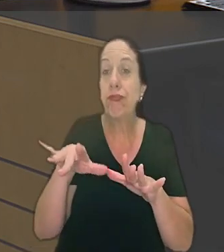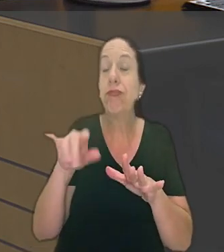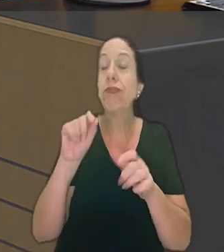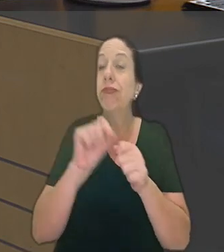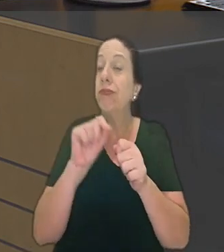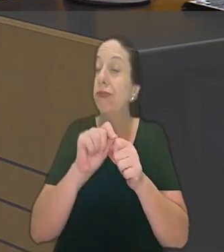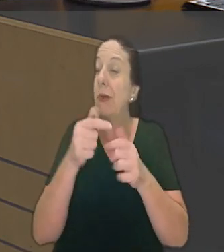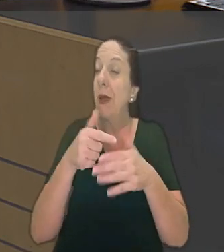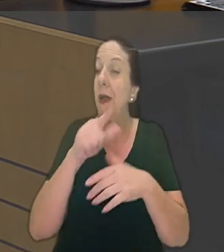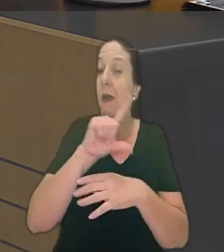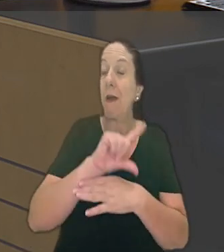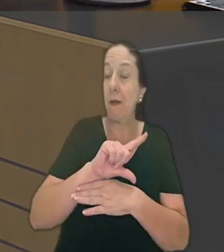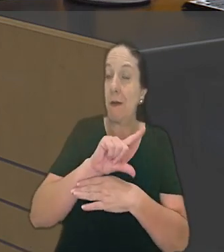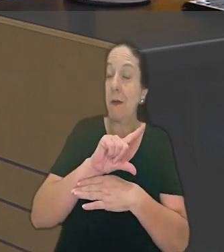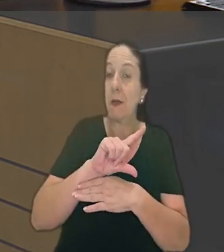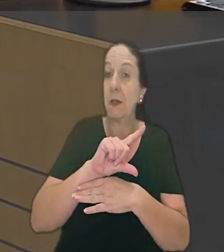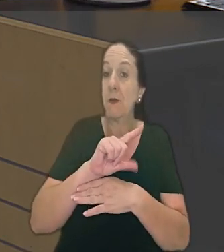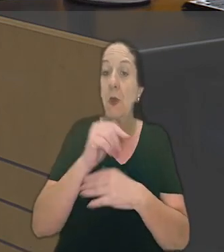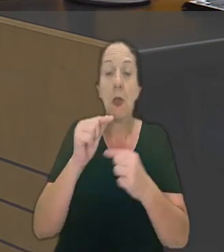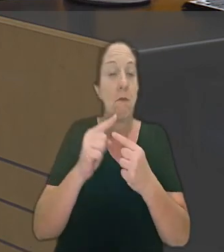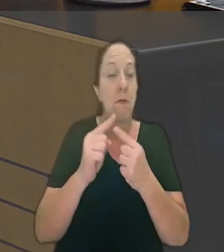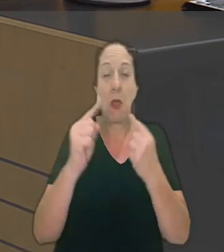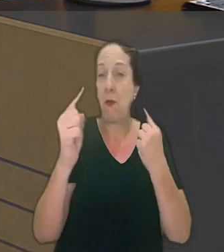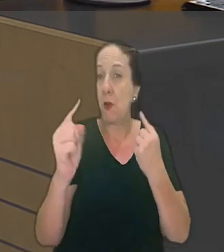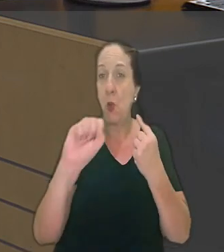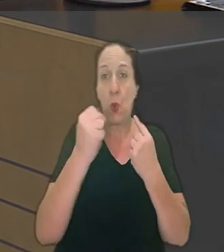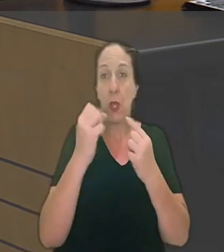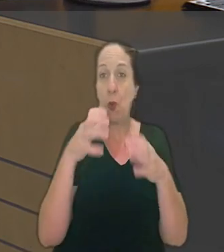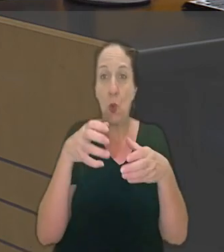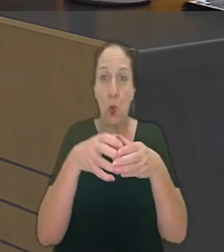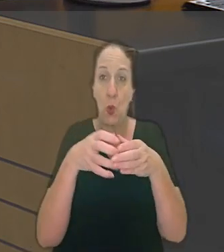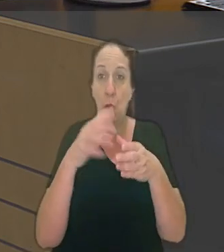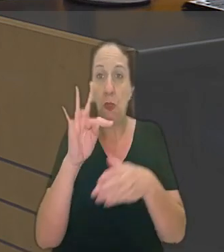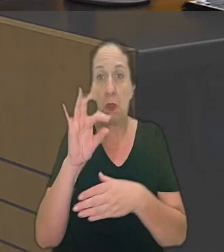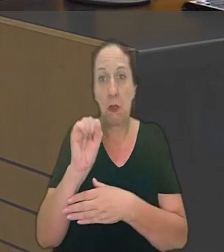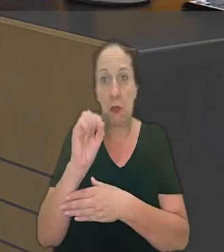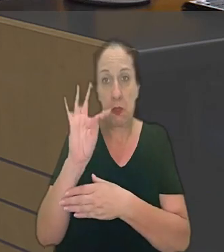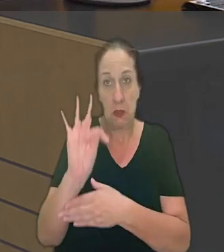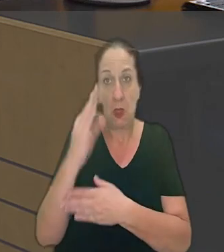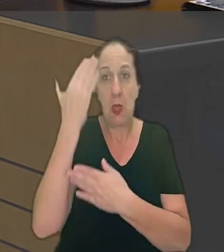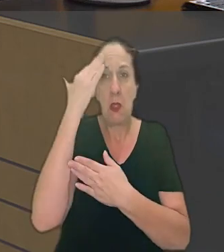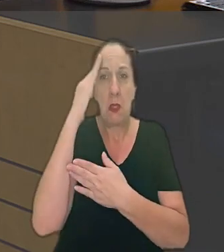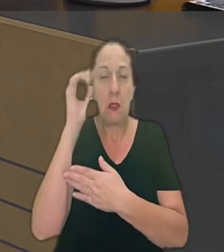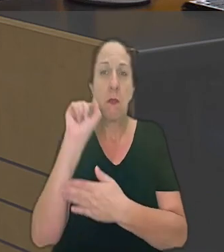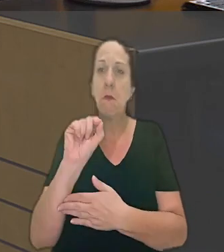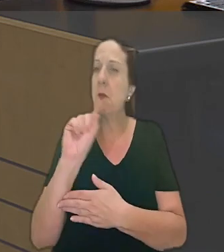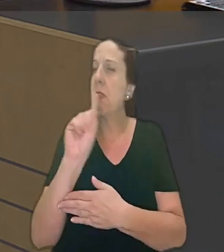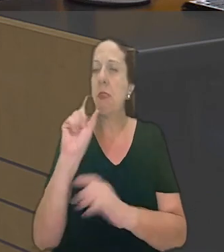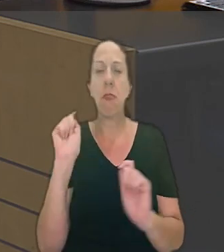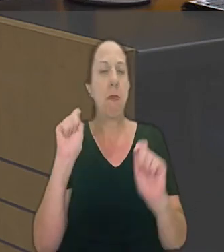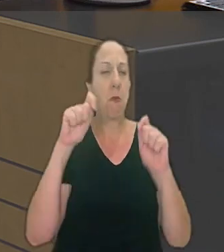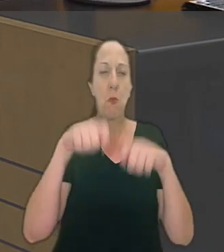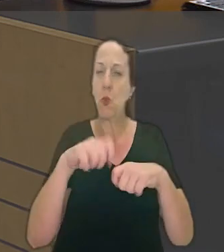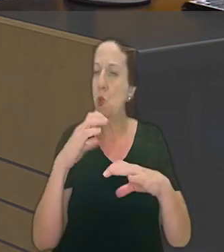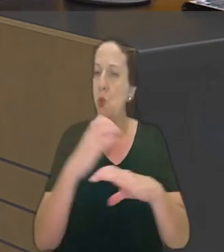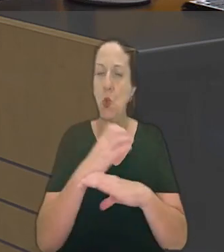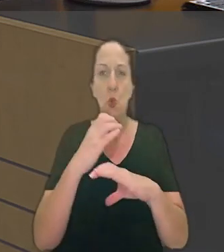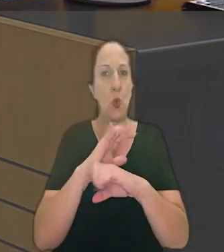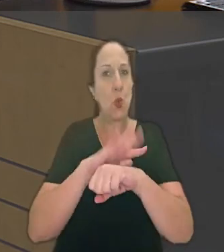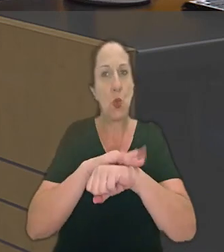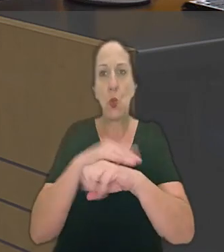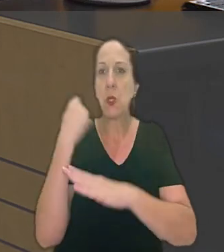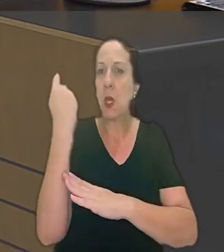da dispensa decretada nas instâncias anteriores foi afastada pela 8ª turma do TST, que entendeu não ser